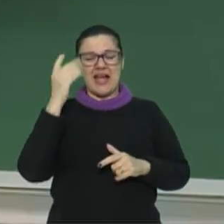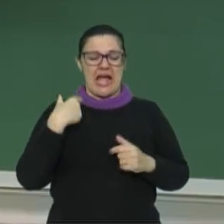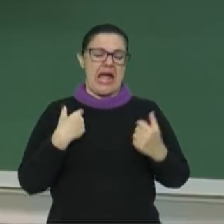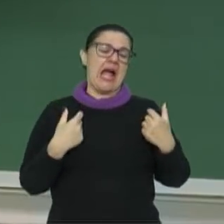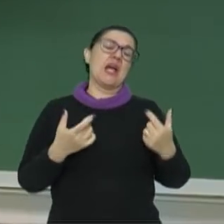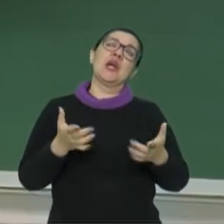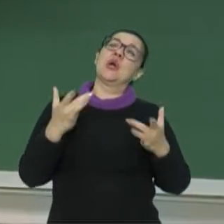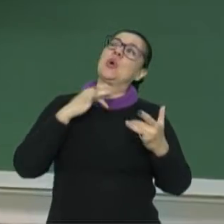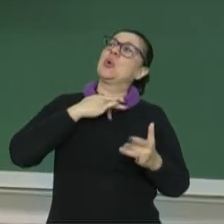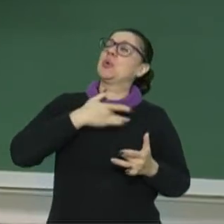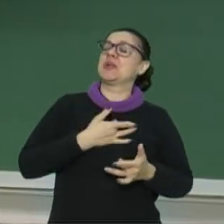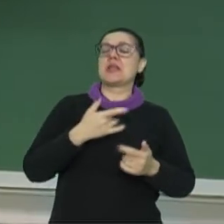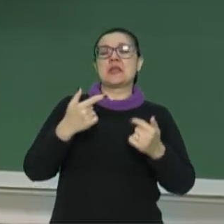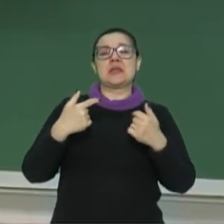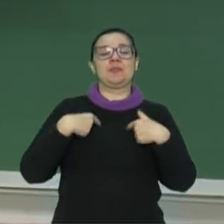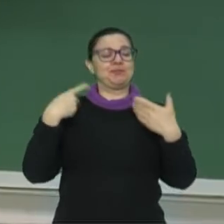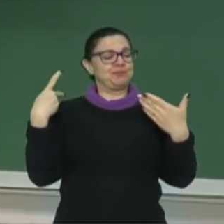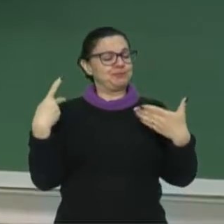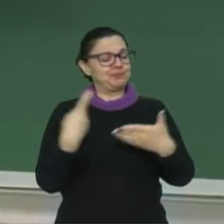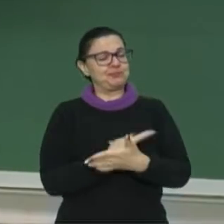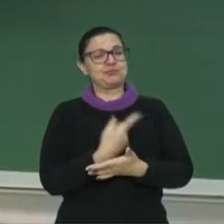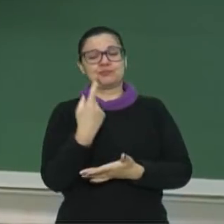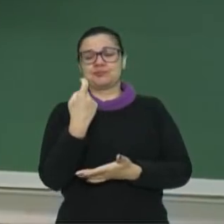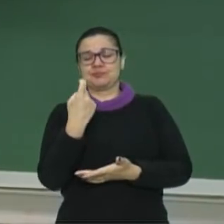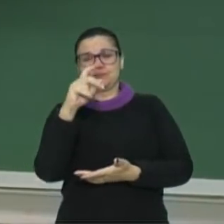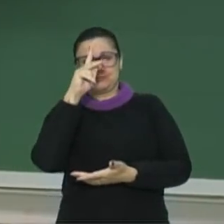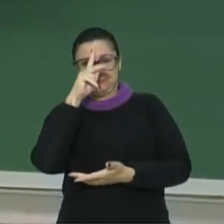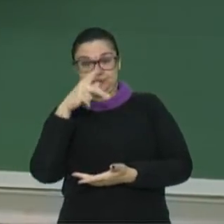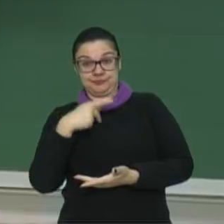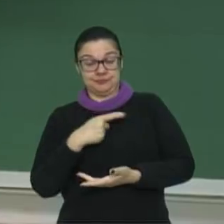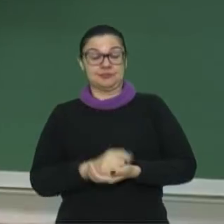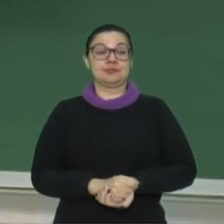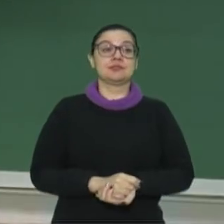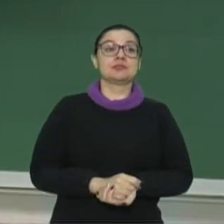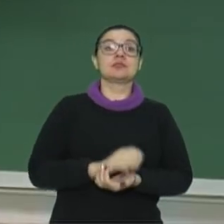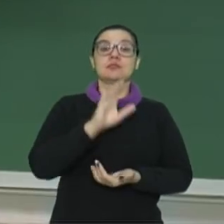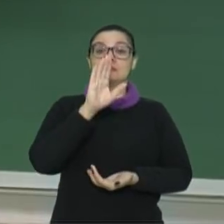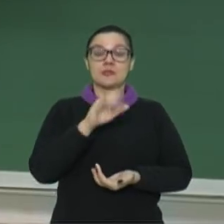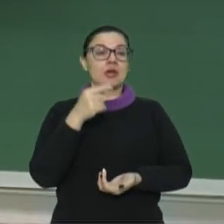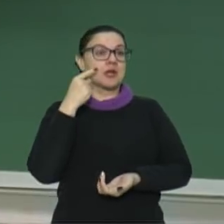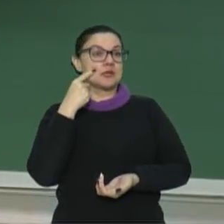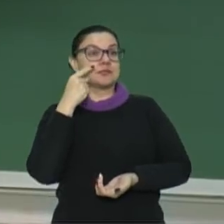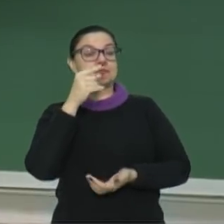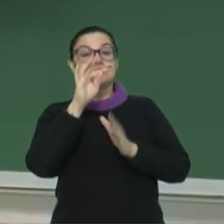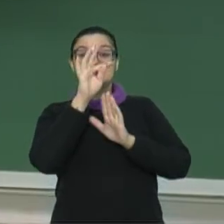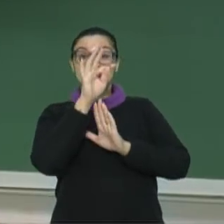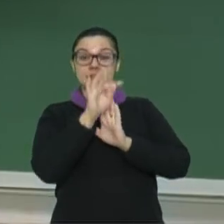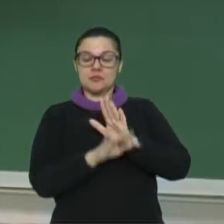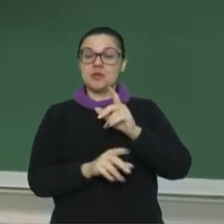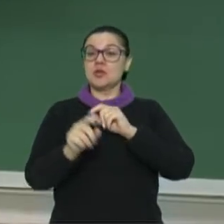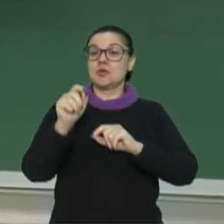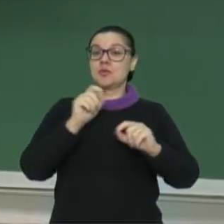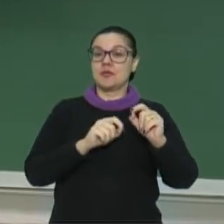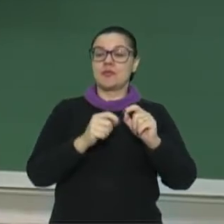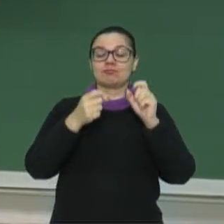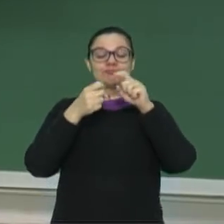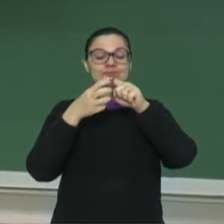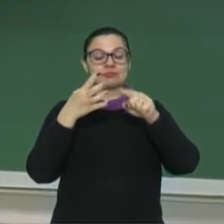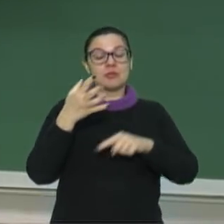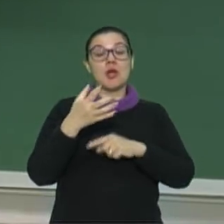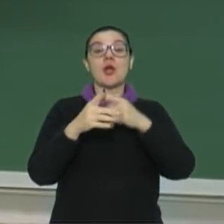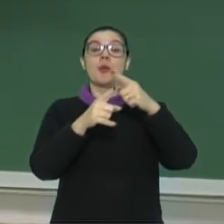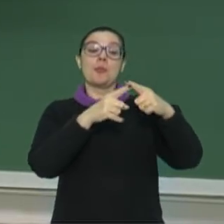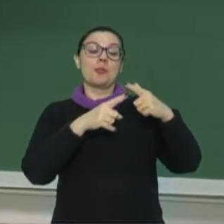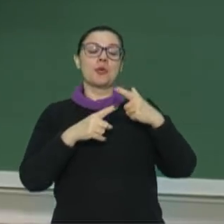só acontece com ela, né? Agora, é claro que aí a gente viu que numa parte do texto, ele vai trazer o quê? Ela vai trazer que